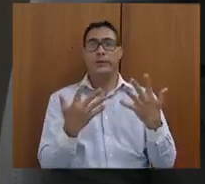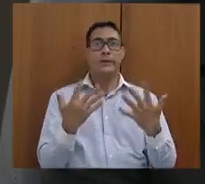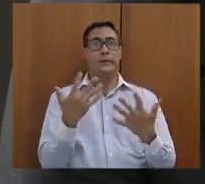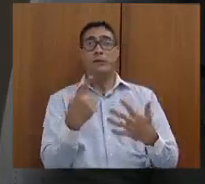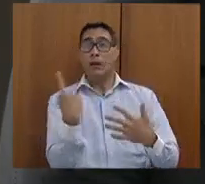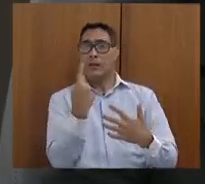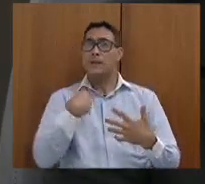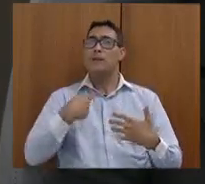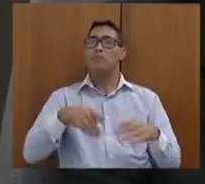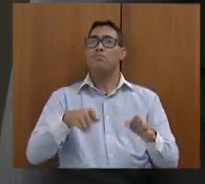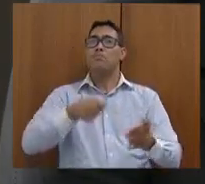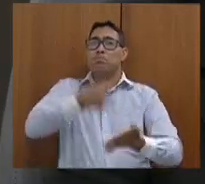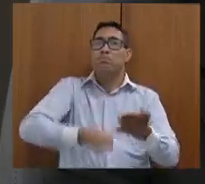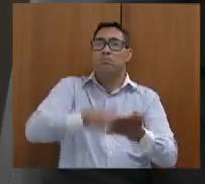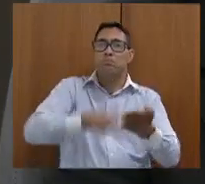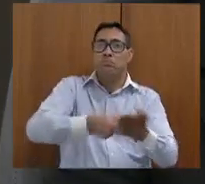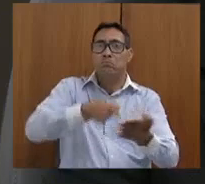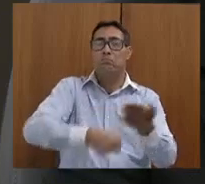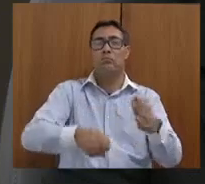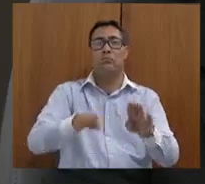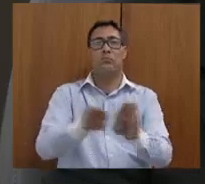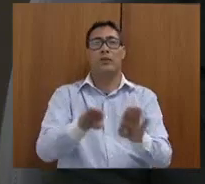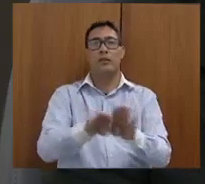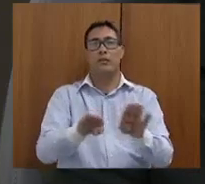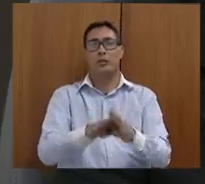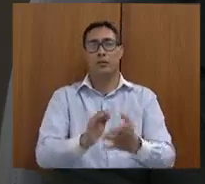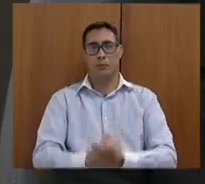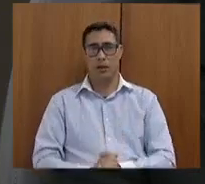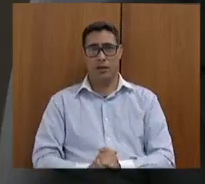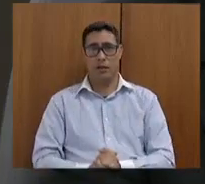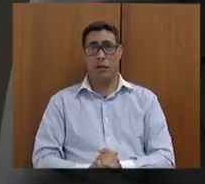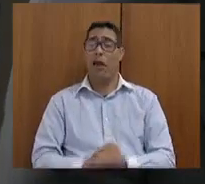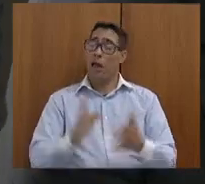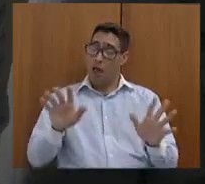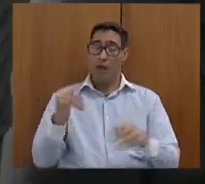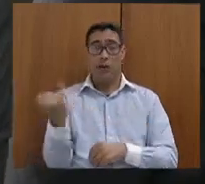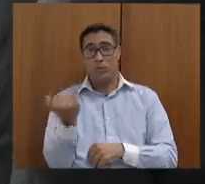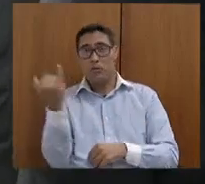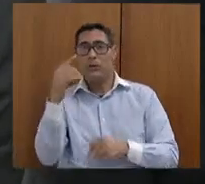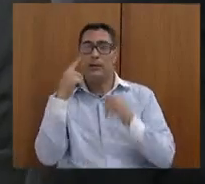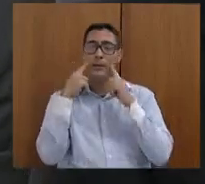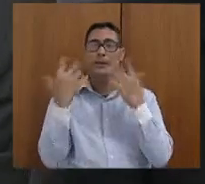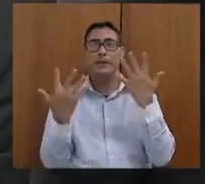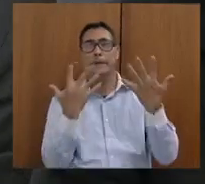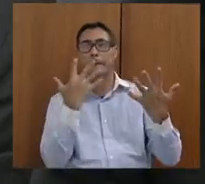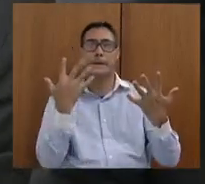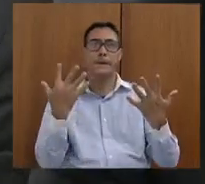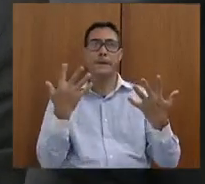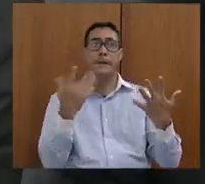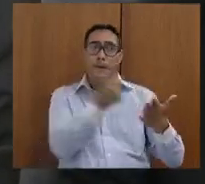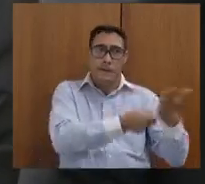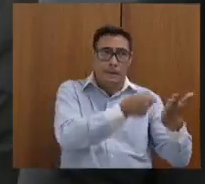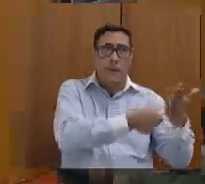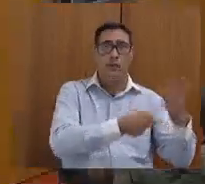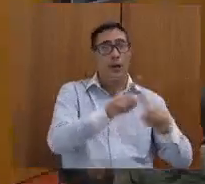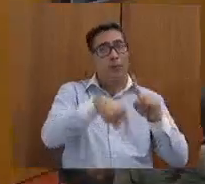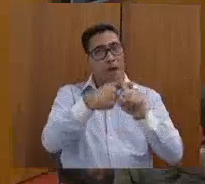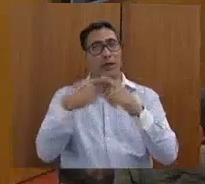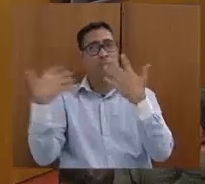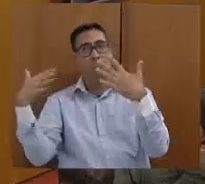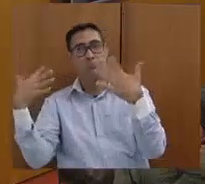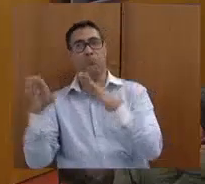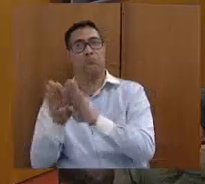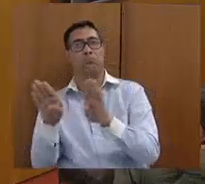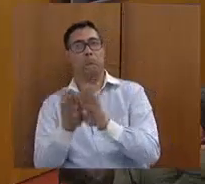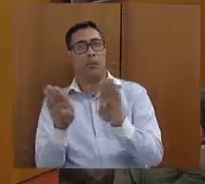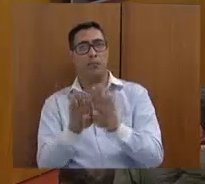só aquilo que precisa ser avançado é importante o contraponto o meio termo desses dois